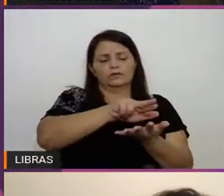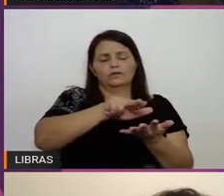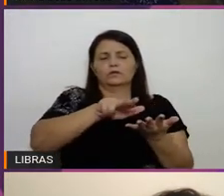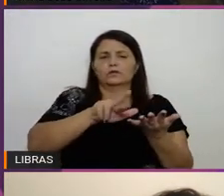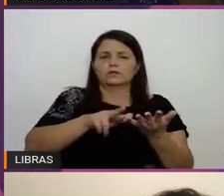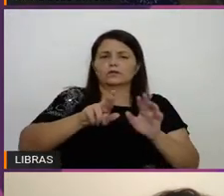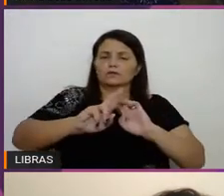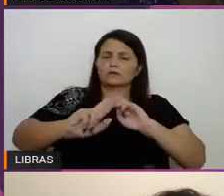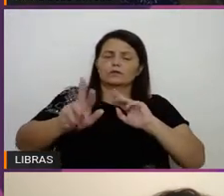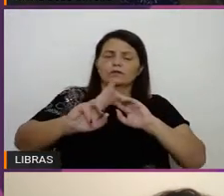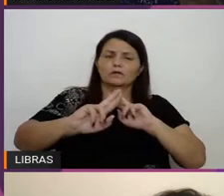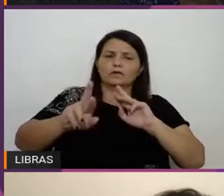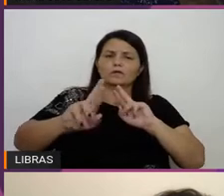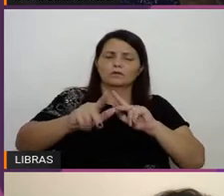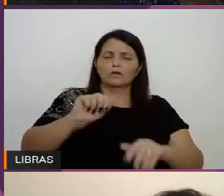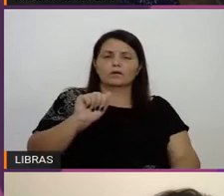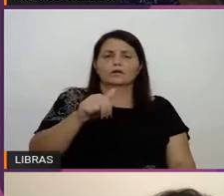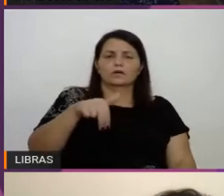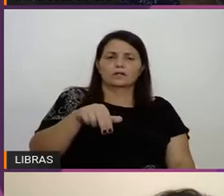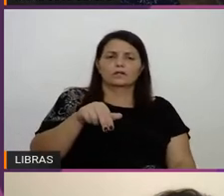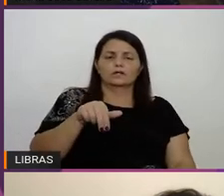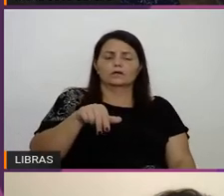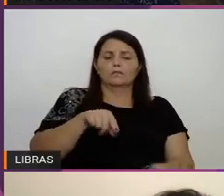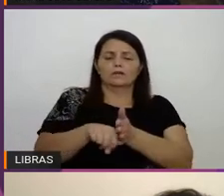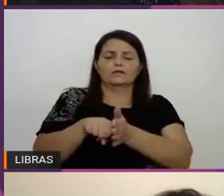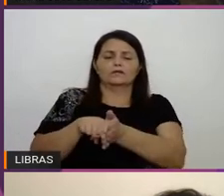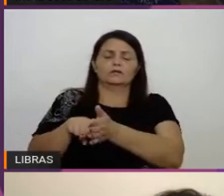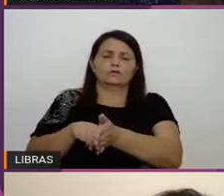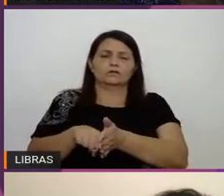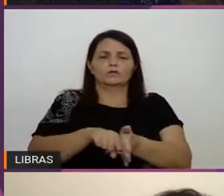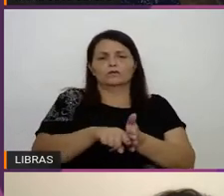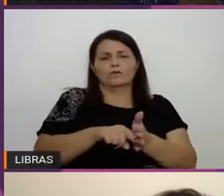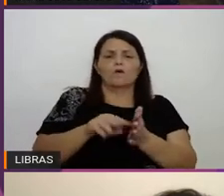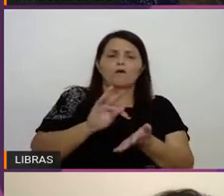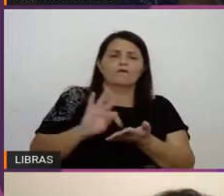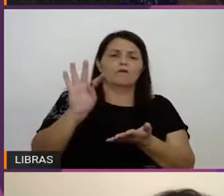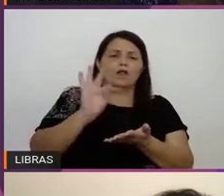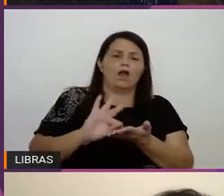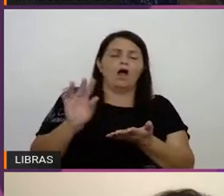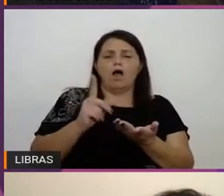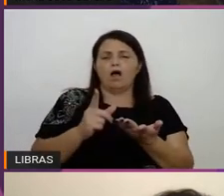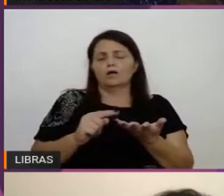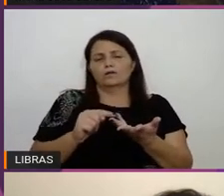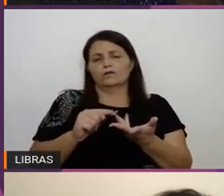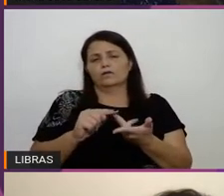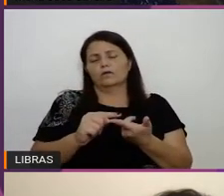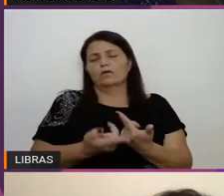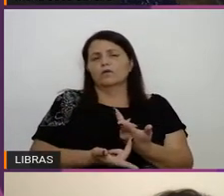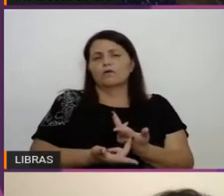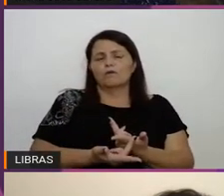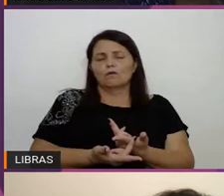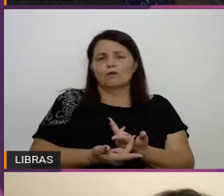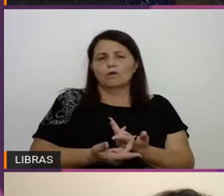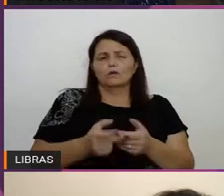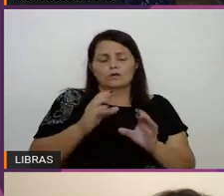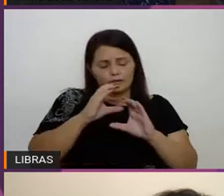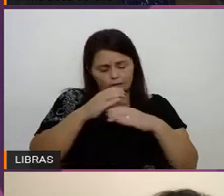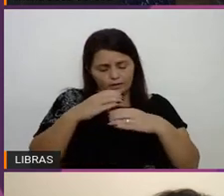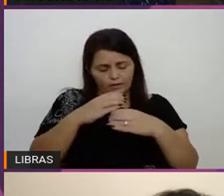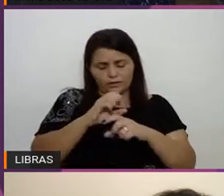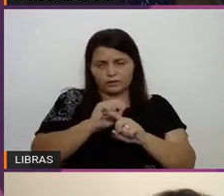distinta do que é uma antropólogo antropólogo deve ter um filósofo do que é um cientista